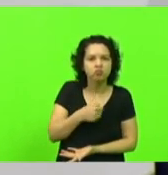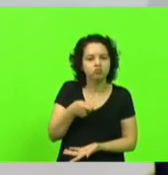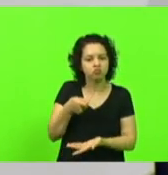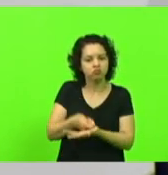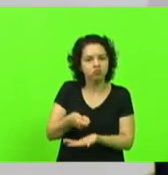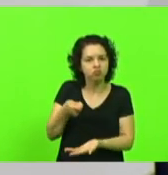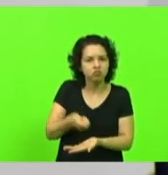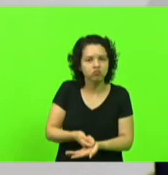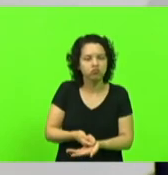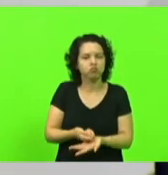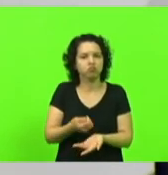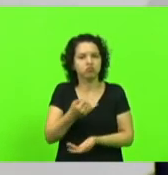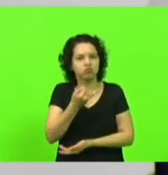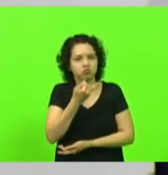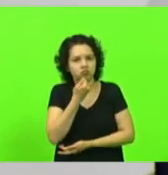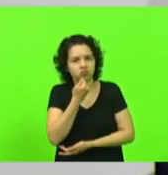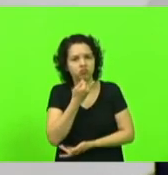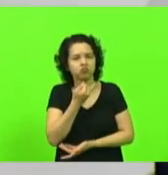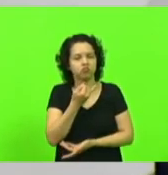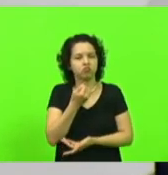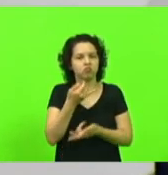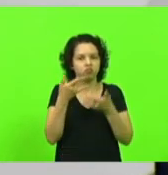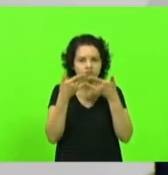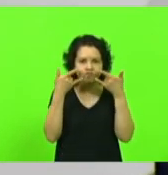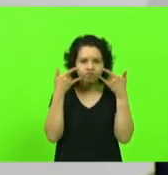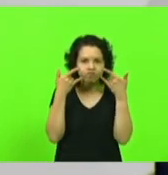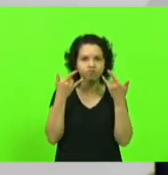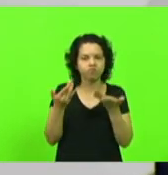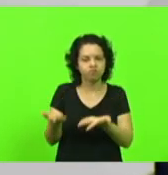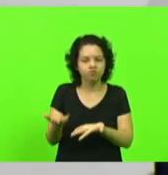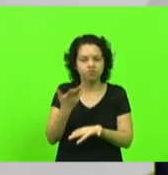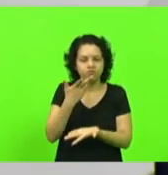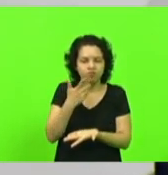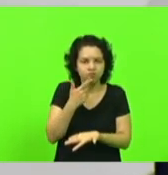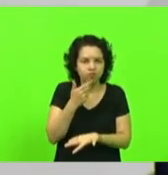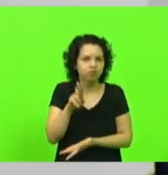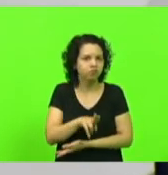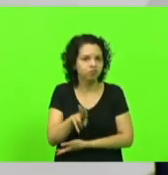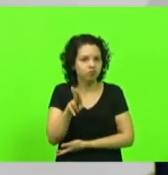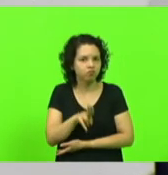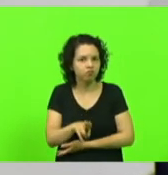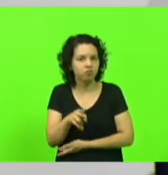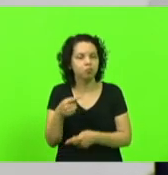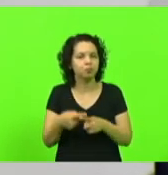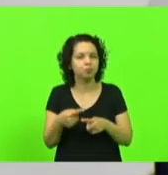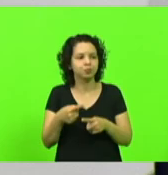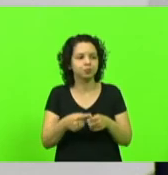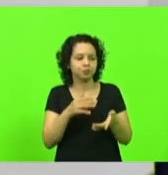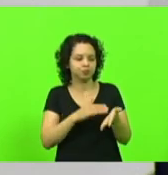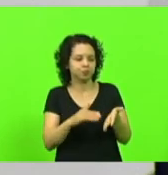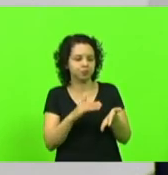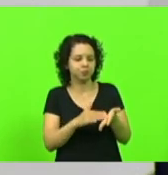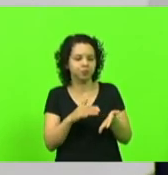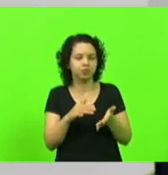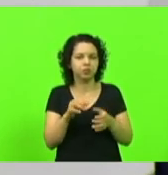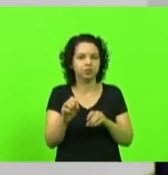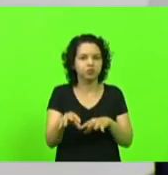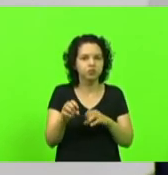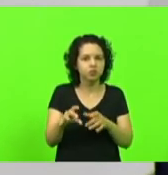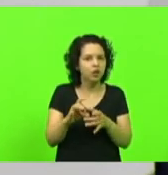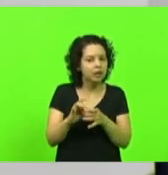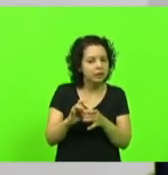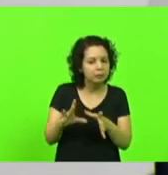tristeza em forma de máscara nas nossas crianças? Por que que a Secretaria da Educação não libera de uma